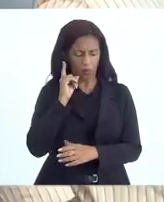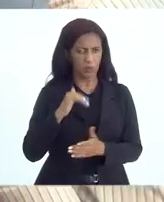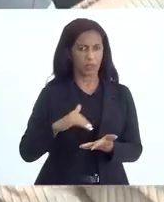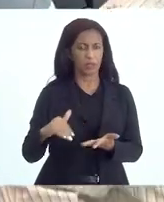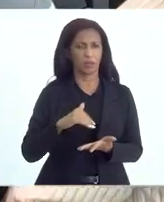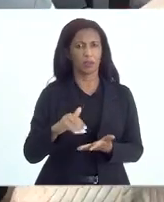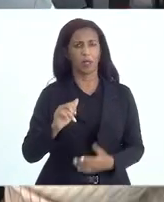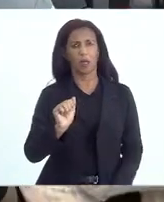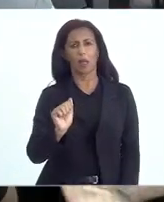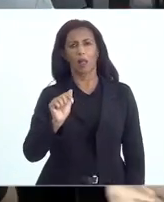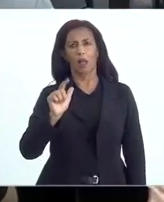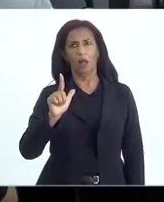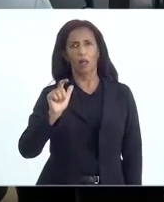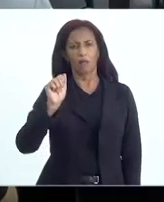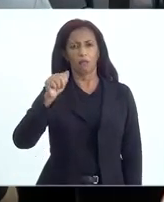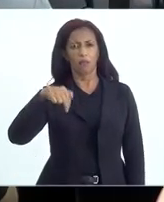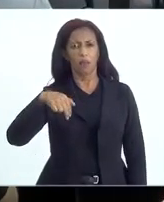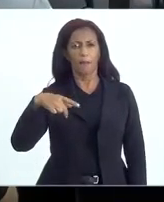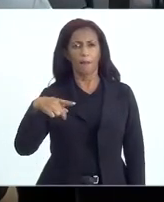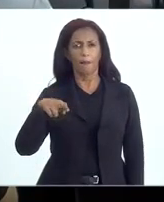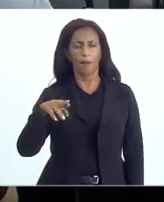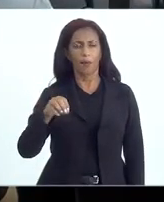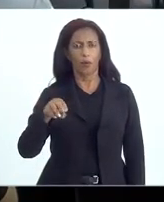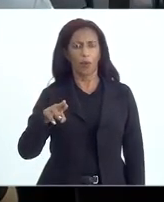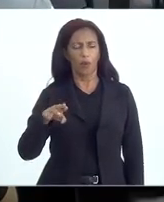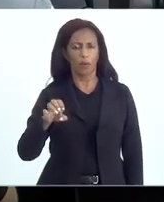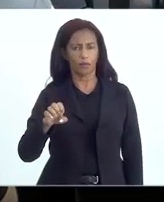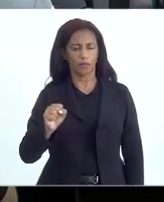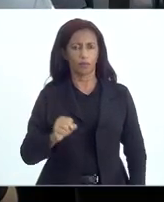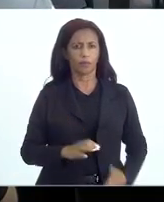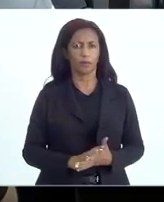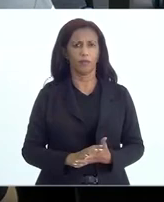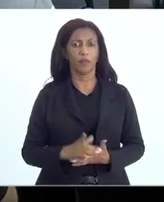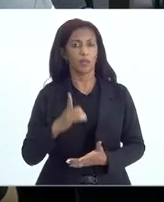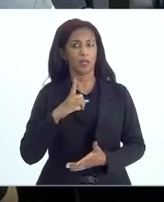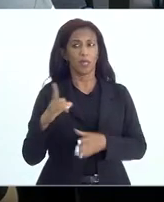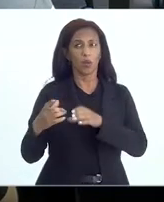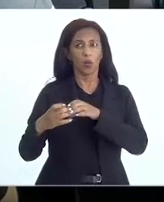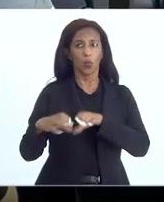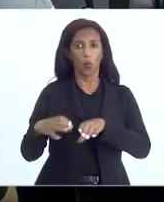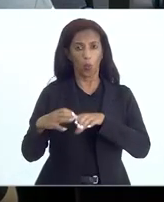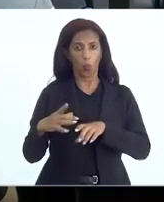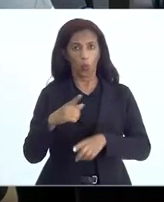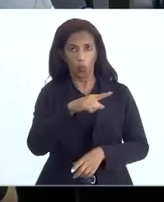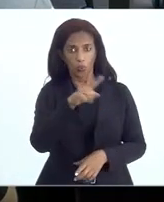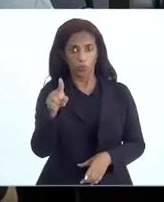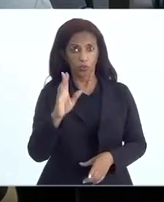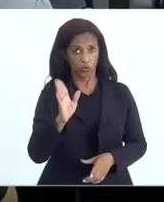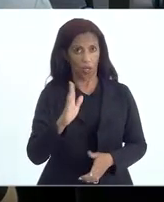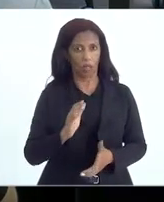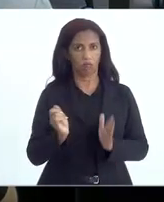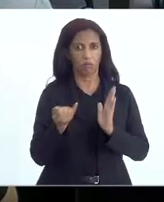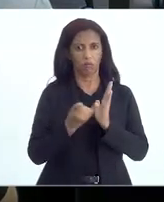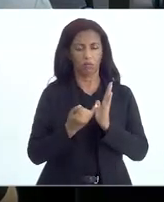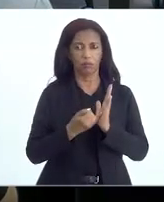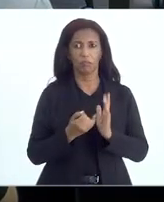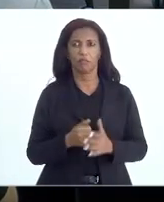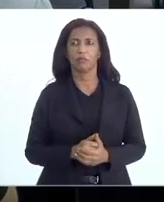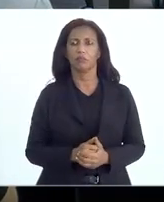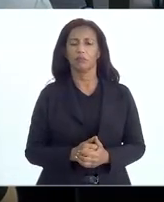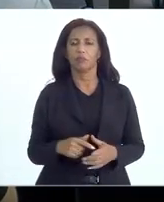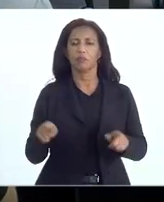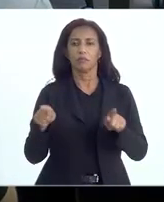Doutor Allan turnowski existe concurso da Polícia Civil de falar para os concursados da Polícia Civil que são os assistidos que